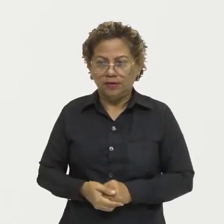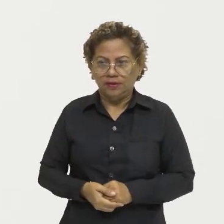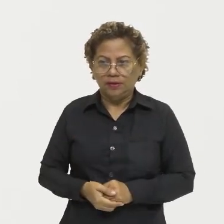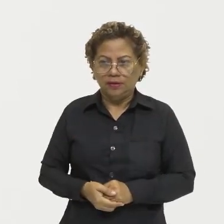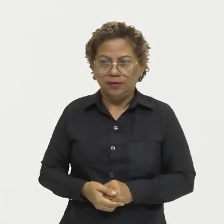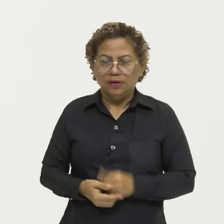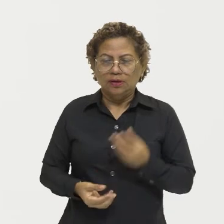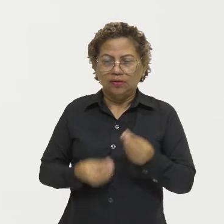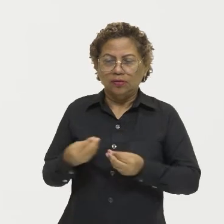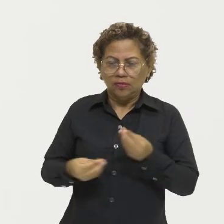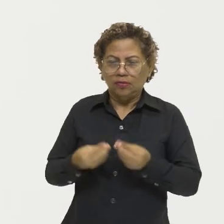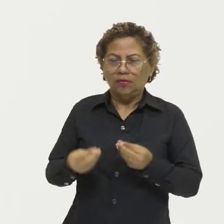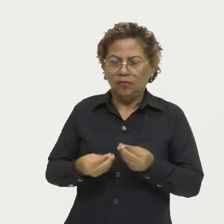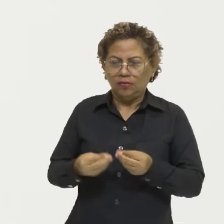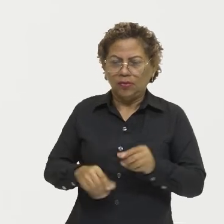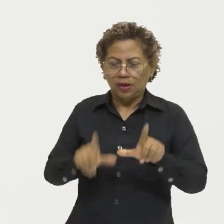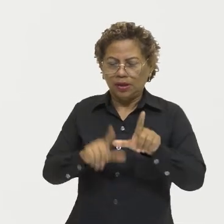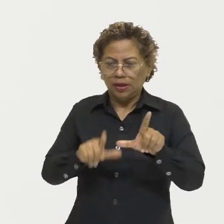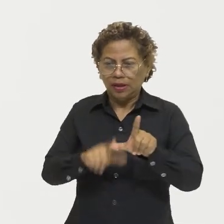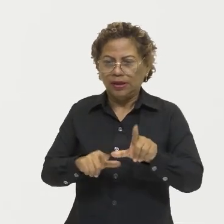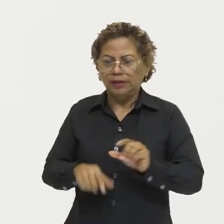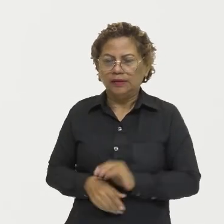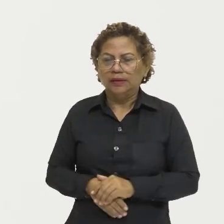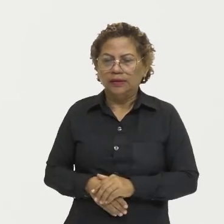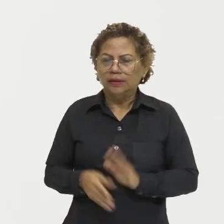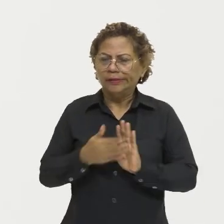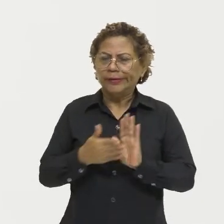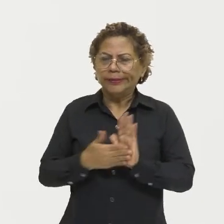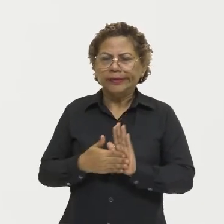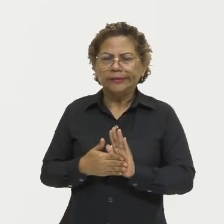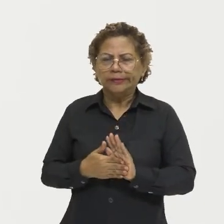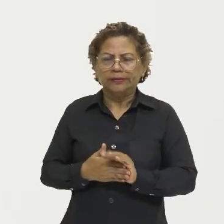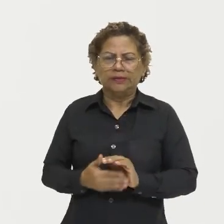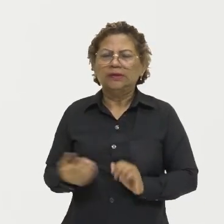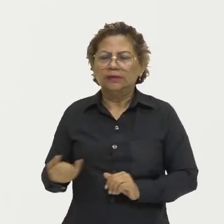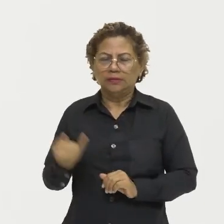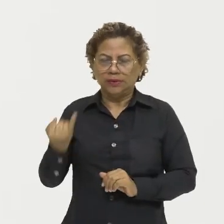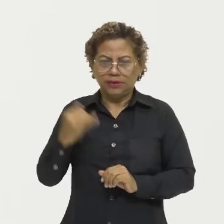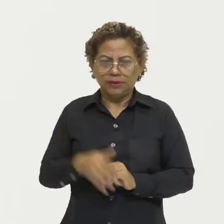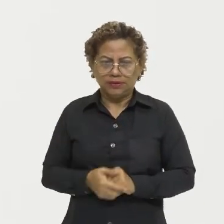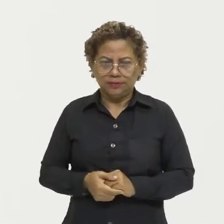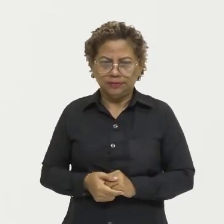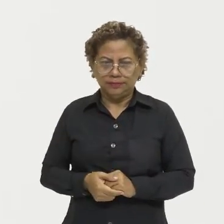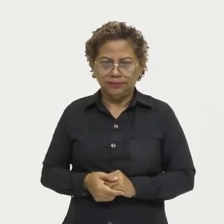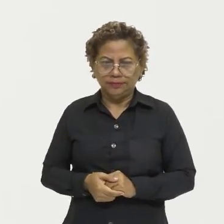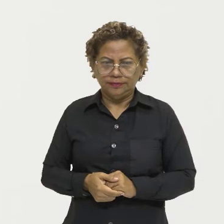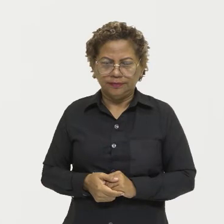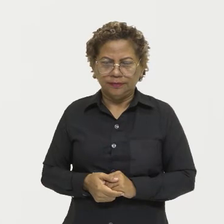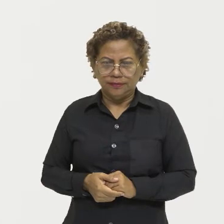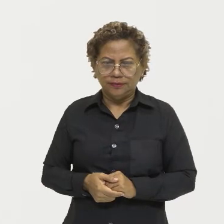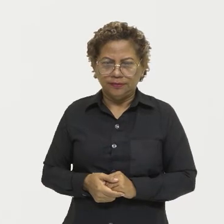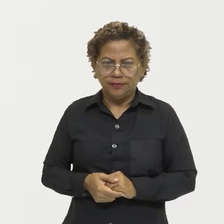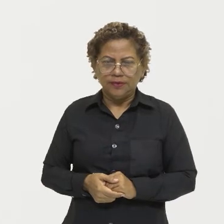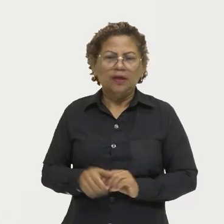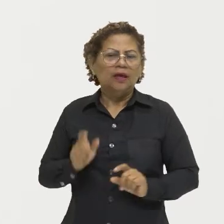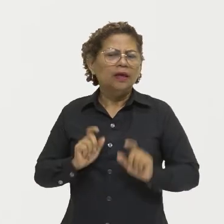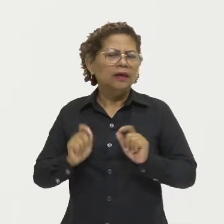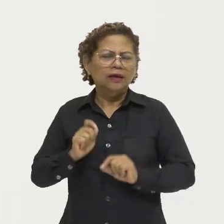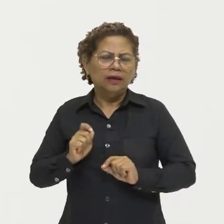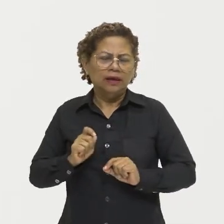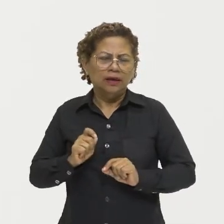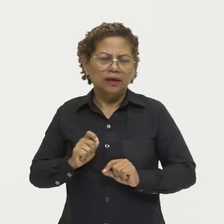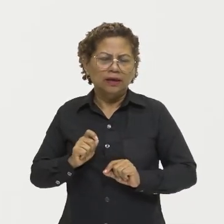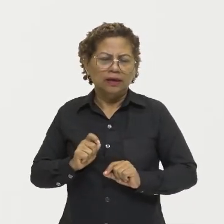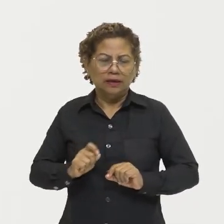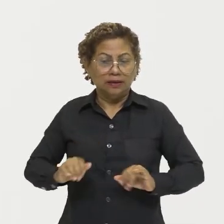música, né? Aí ele diz, ou seja, as rosas estão chorando, ou seja, alguém está sofrendo,